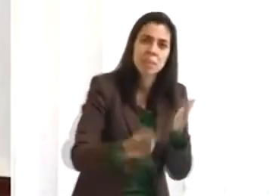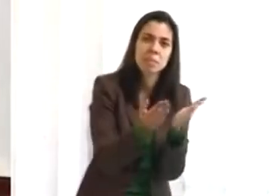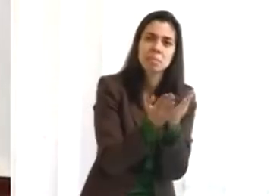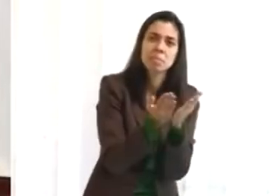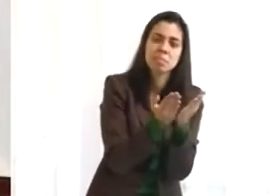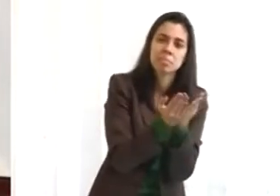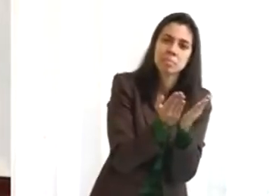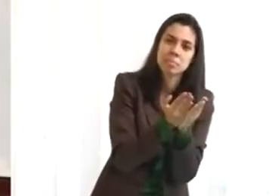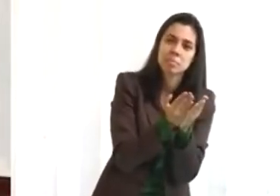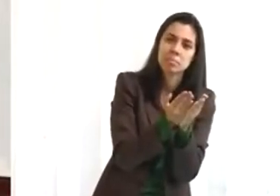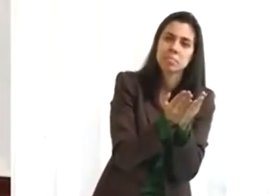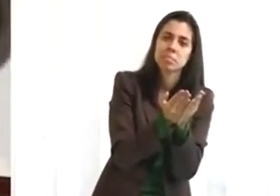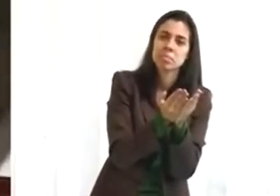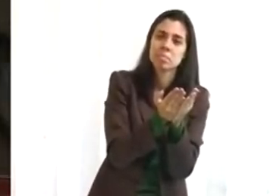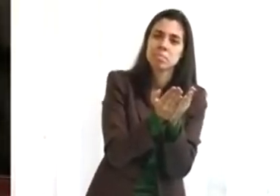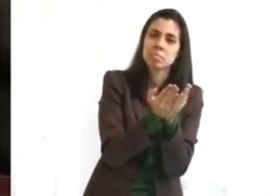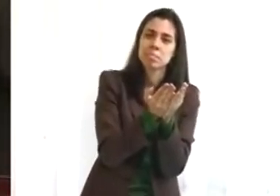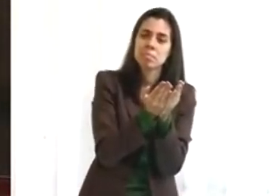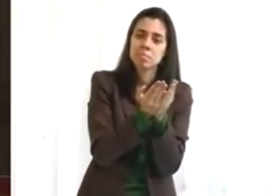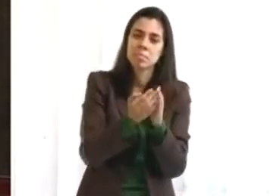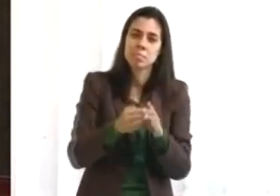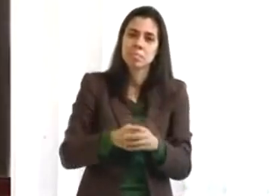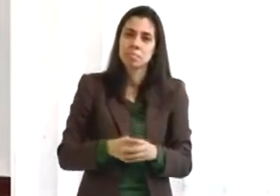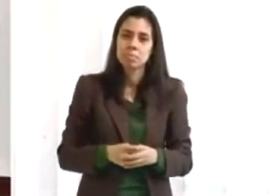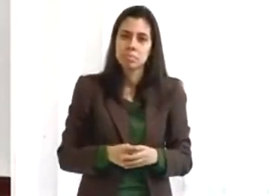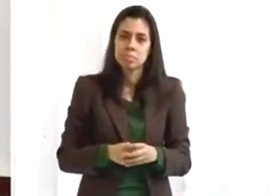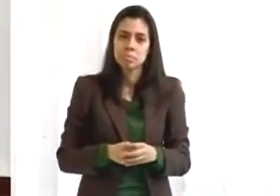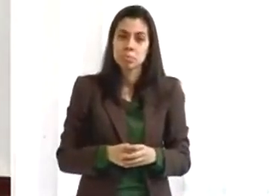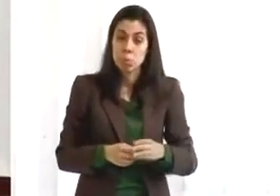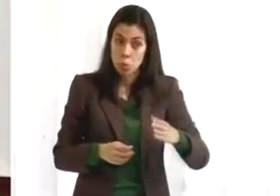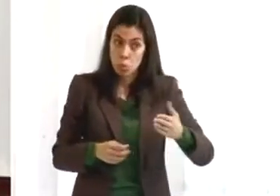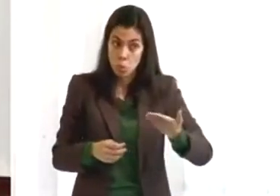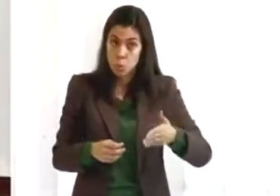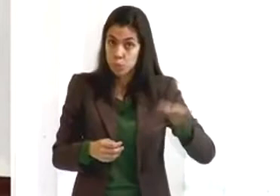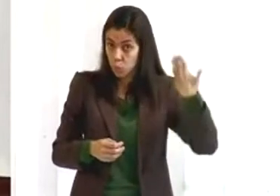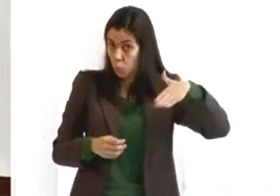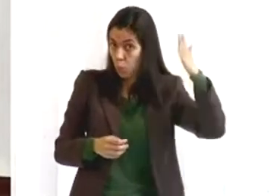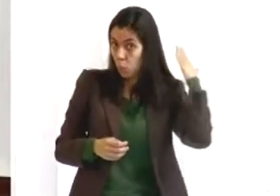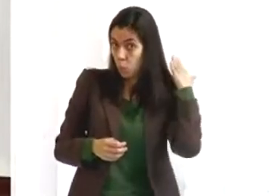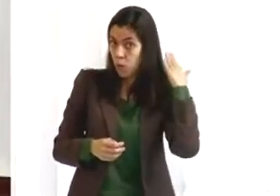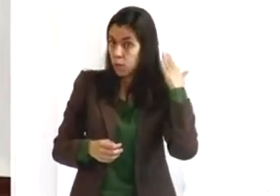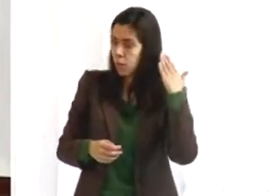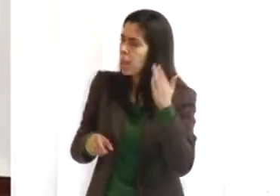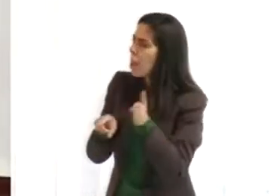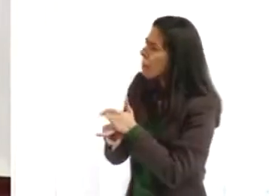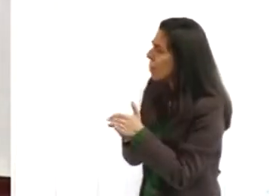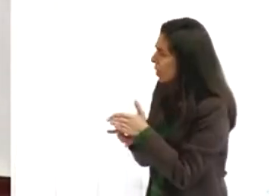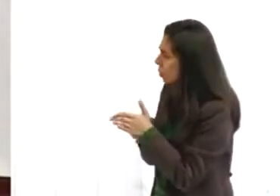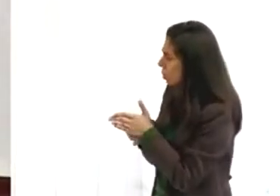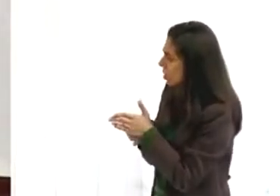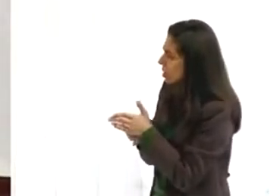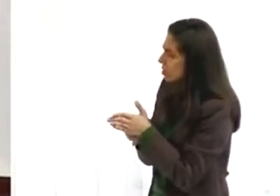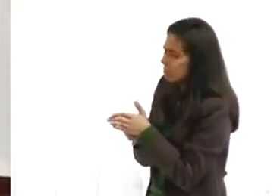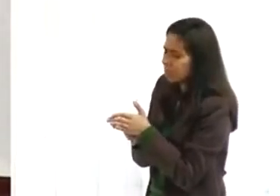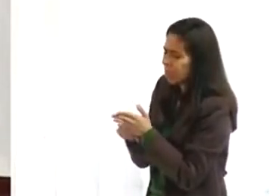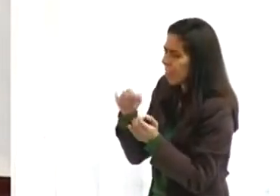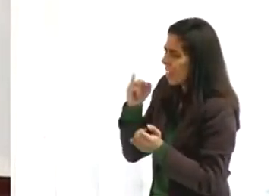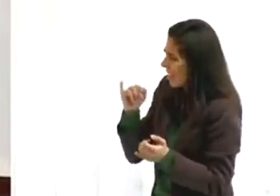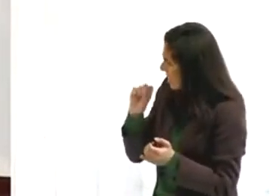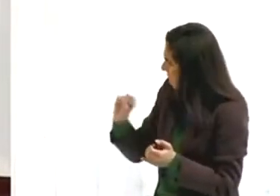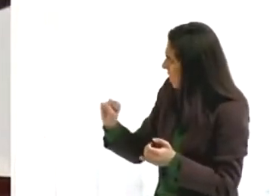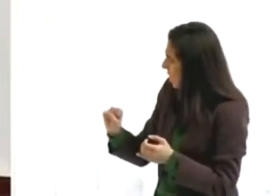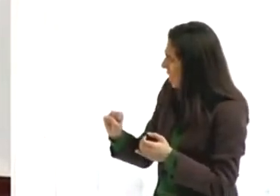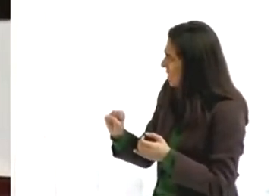o Filipe assim, olha, de quem que o profeta está falando? O profeta está falando dele mesmo ou de uma